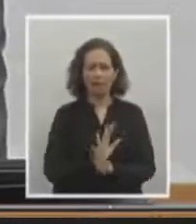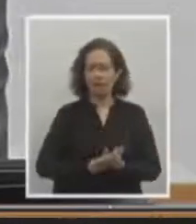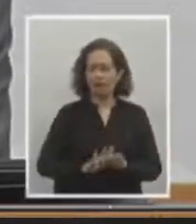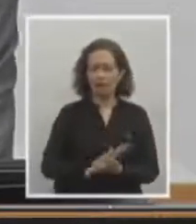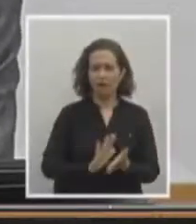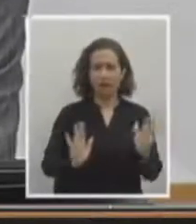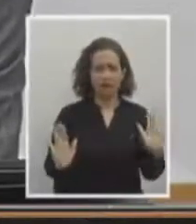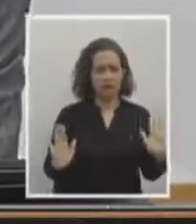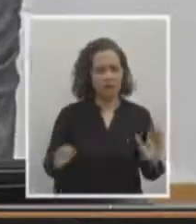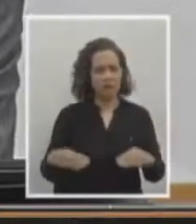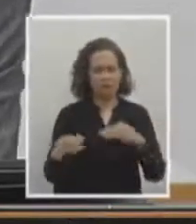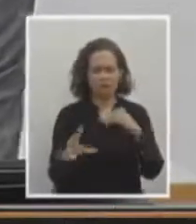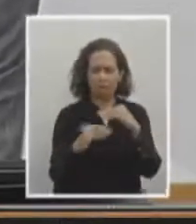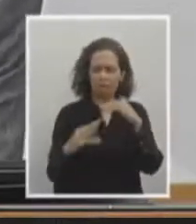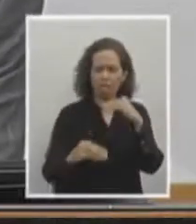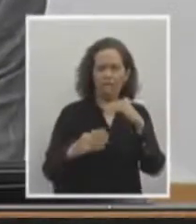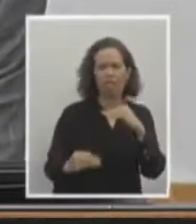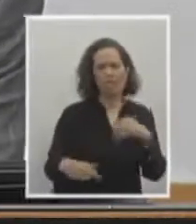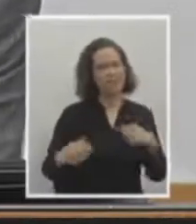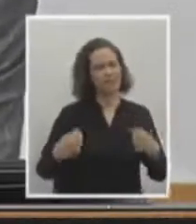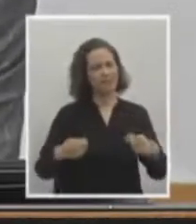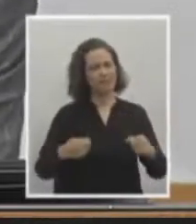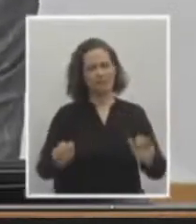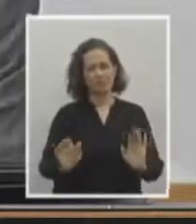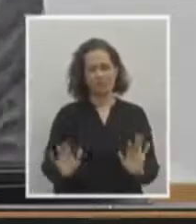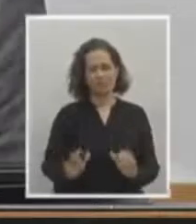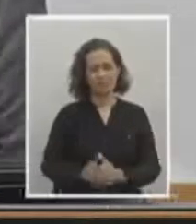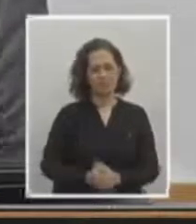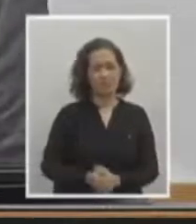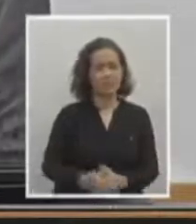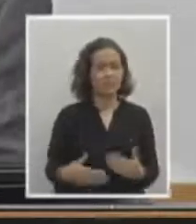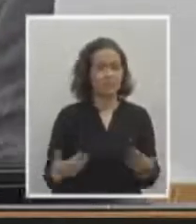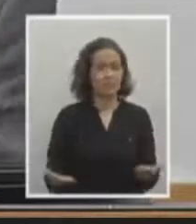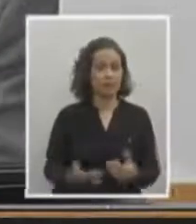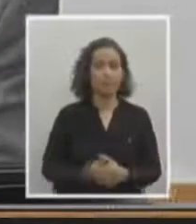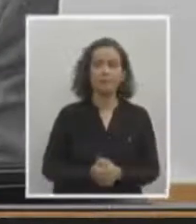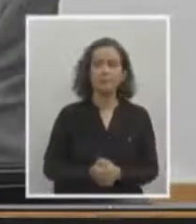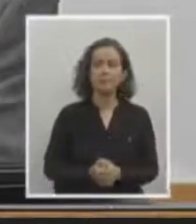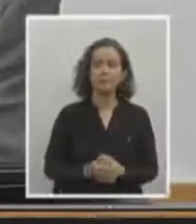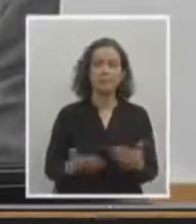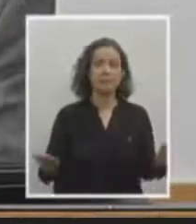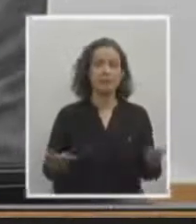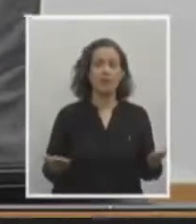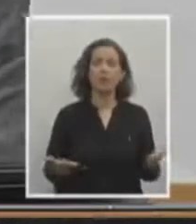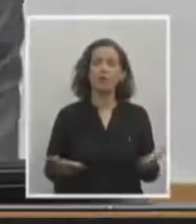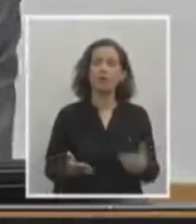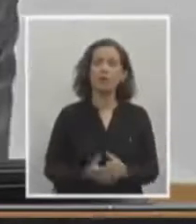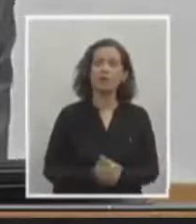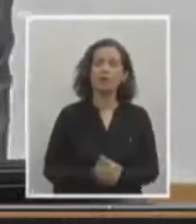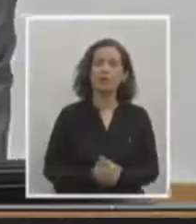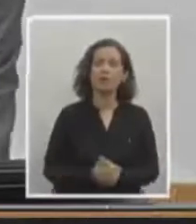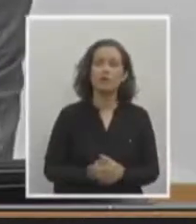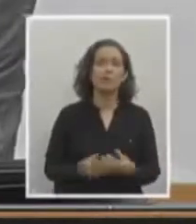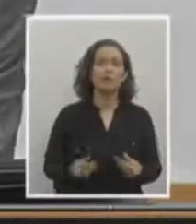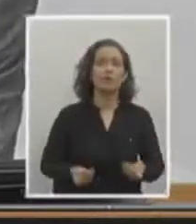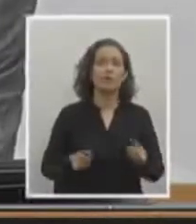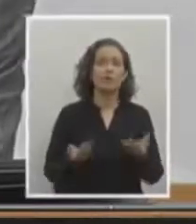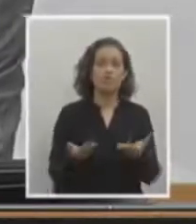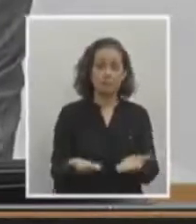esses comentários, né, que foram feitos aí. Muito bem, quero aqui fazer um encaminhamento, vou passar para vocês, Zé Guilherme, mas quero fazer